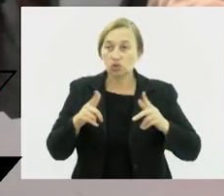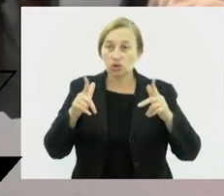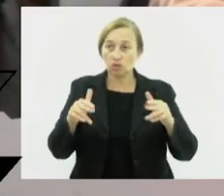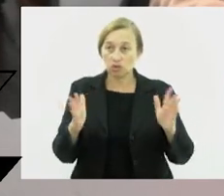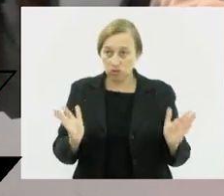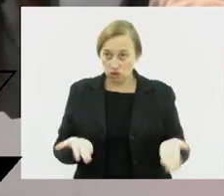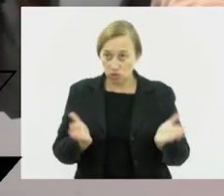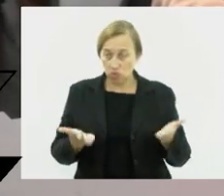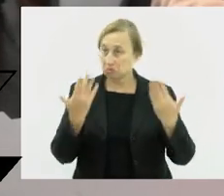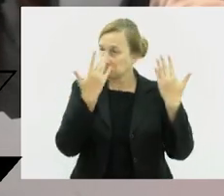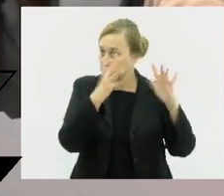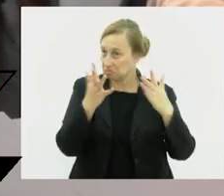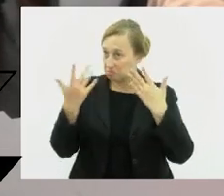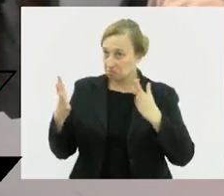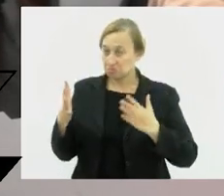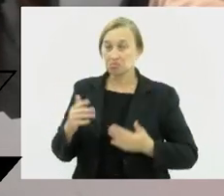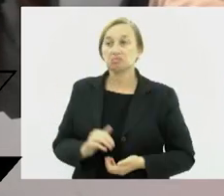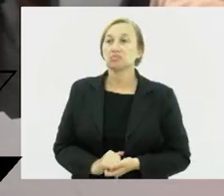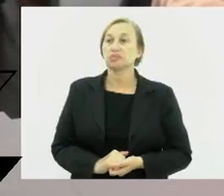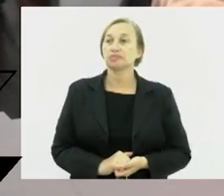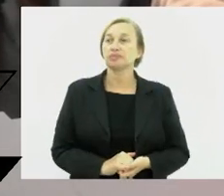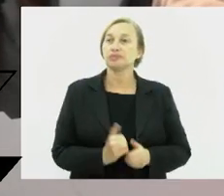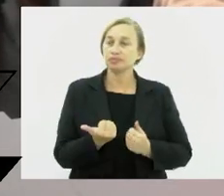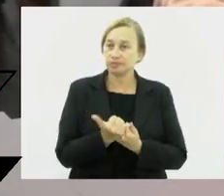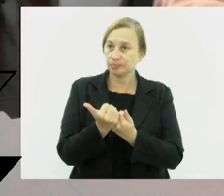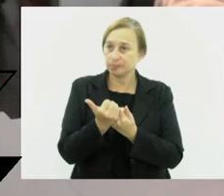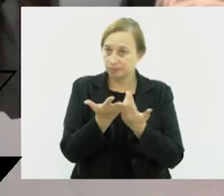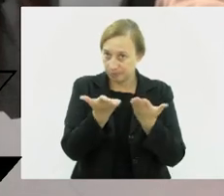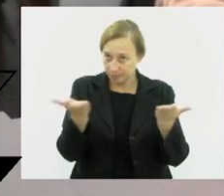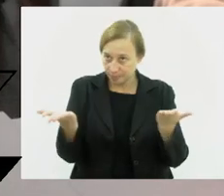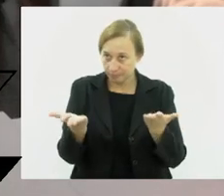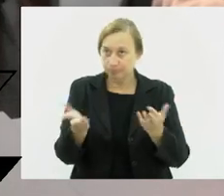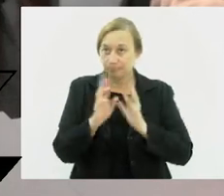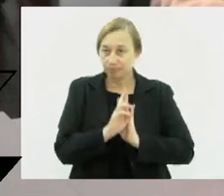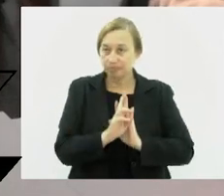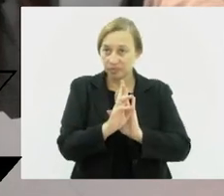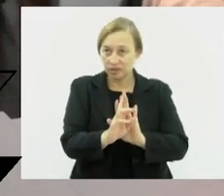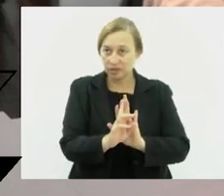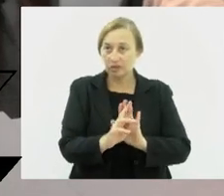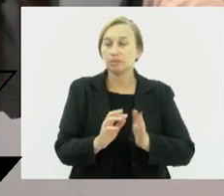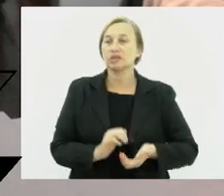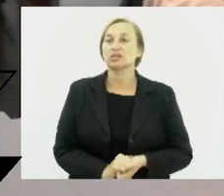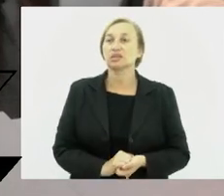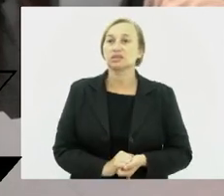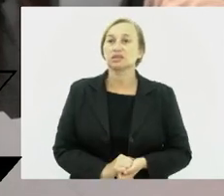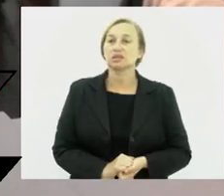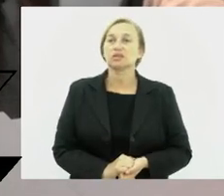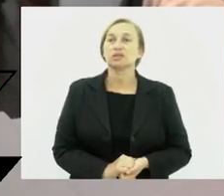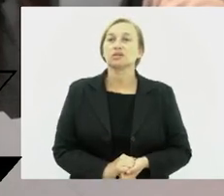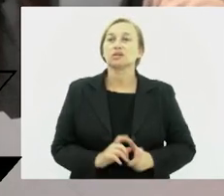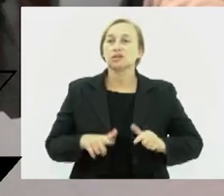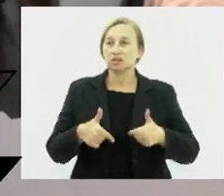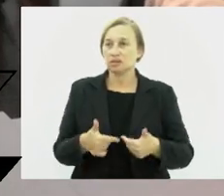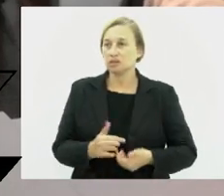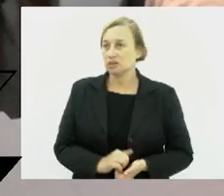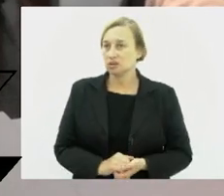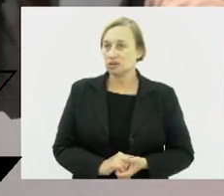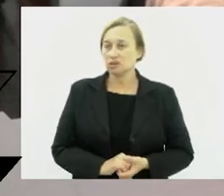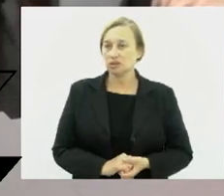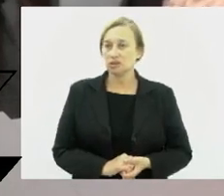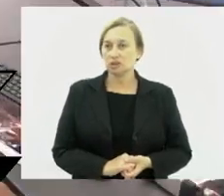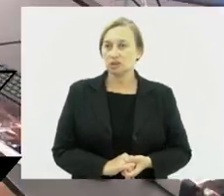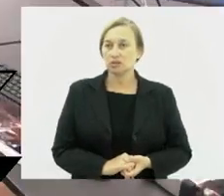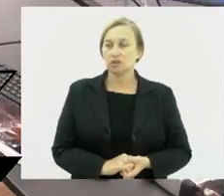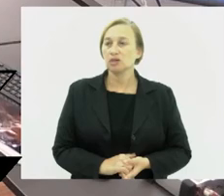aqui, que eu parabenizo e estou com Vossa Excelência no que se refere a essa pragmatização dessas atuações. Muito obrigado a vocês. Bom,